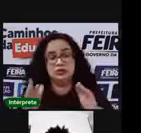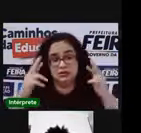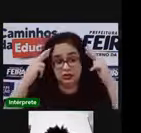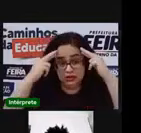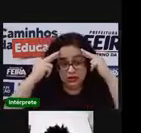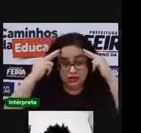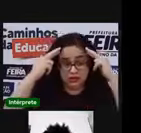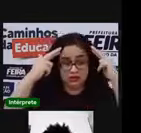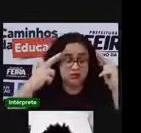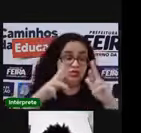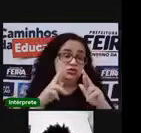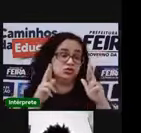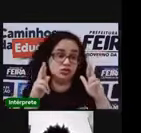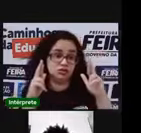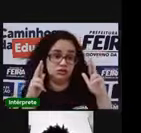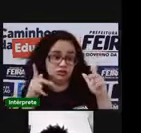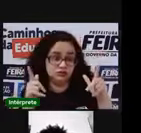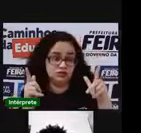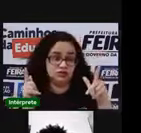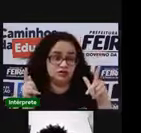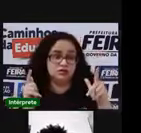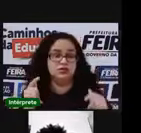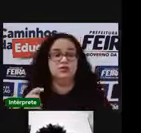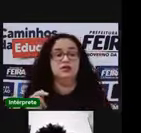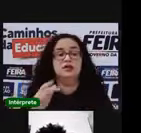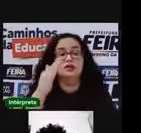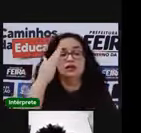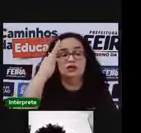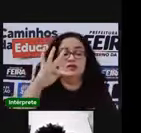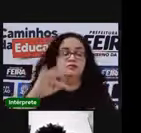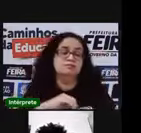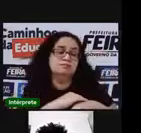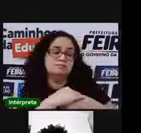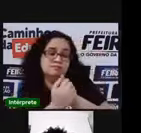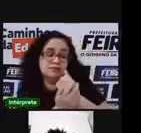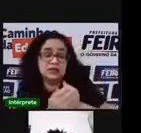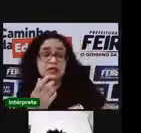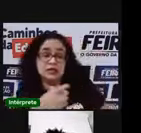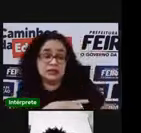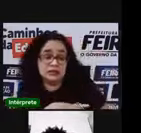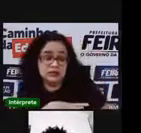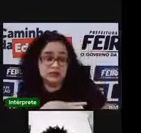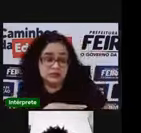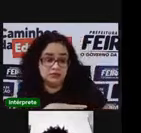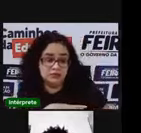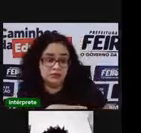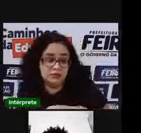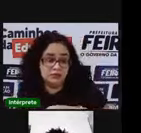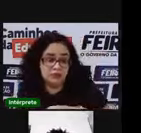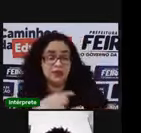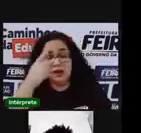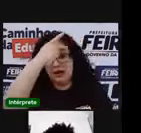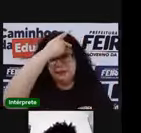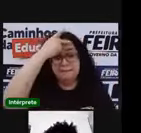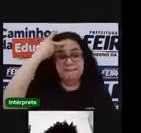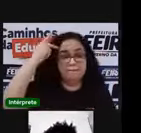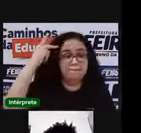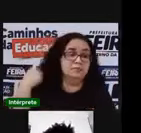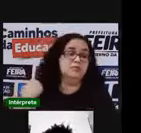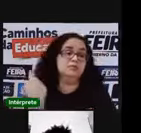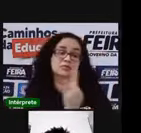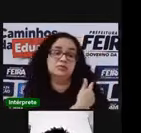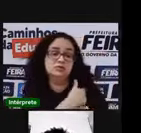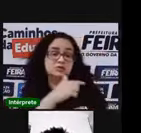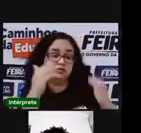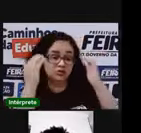essa diferença física, motora que ele tem em relação a gente. Se você